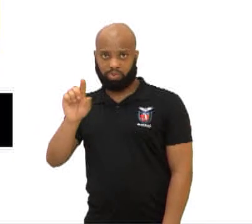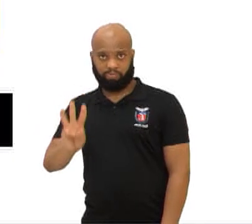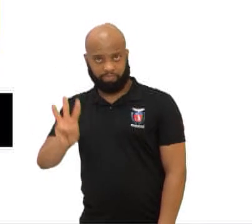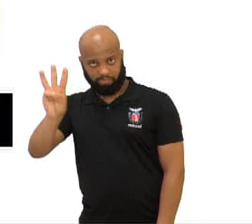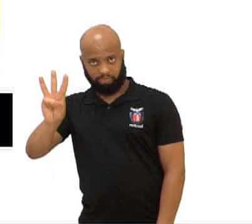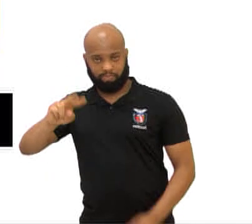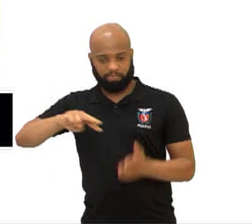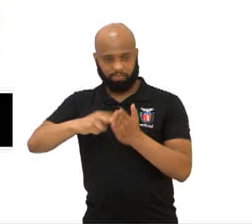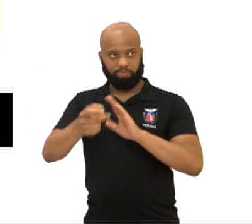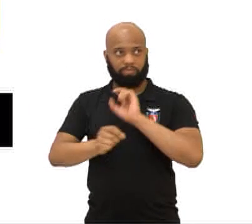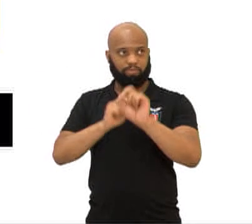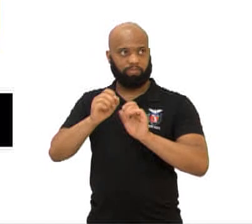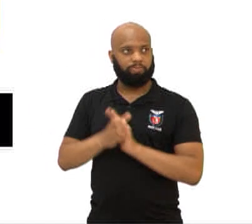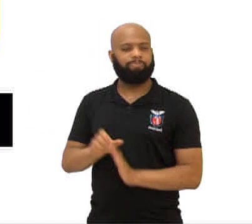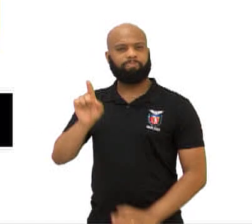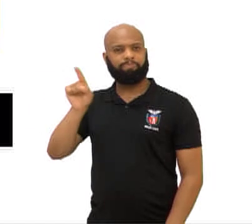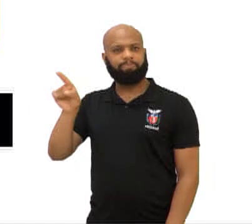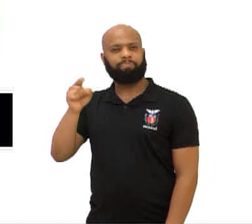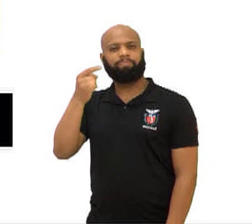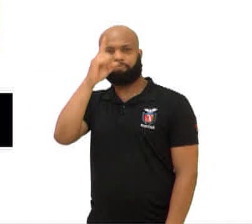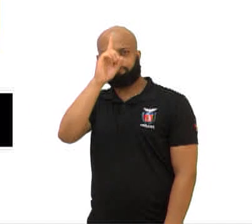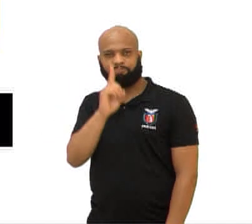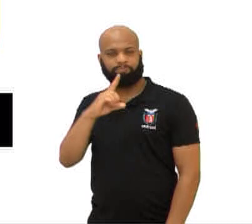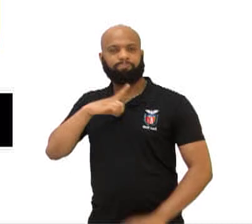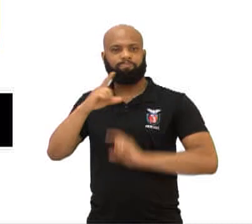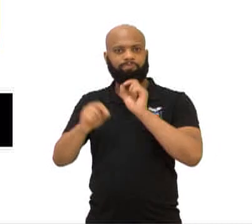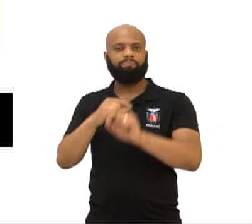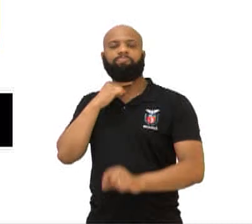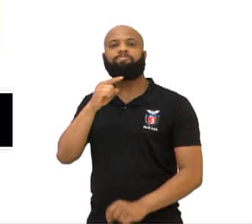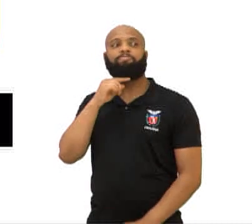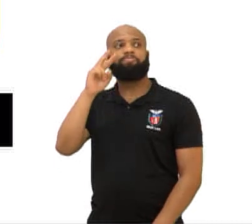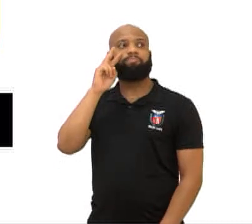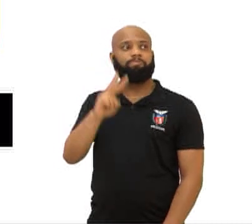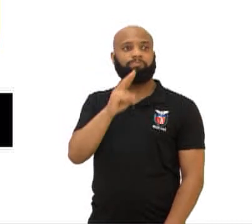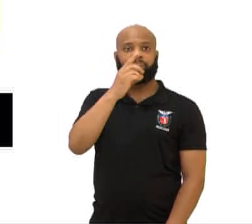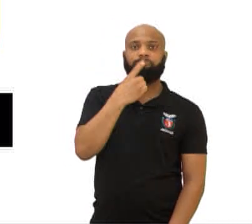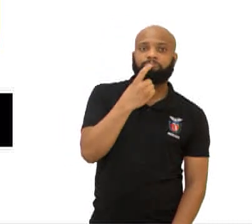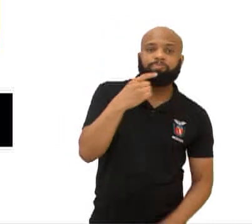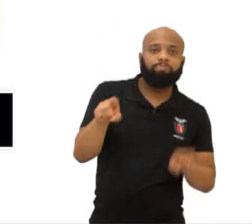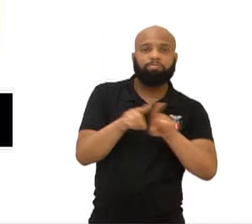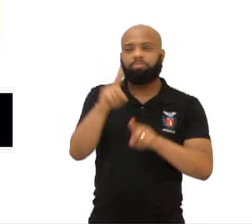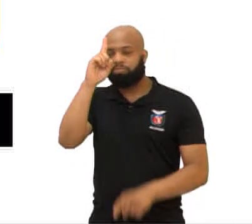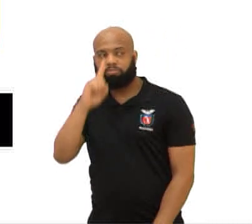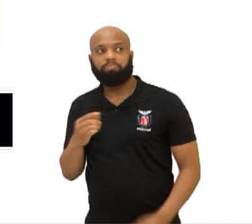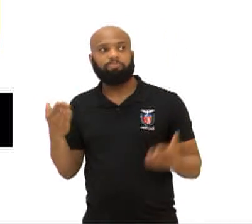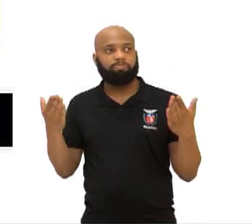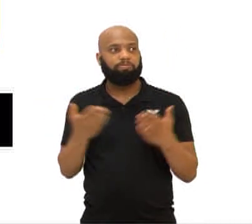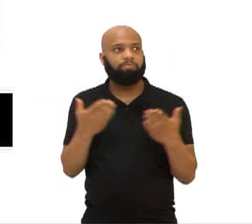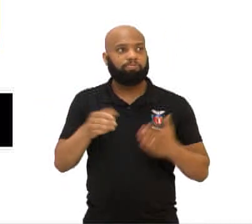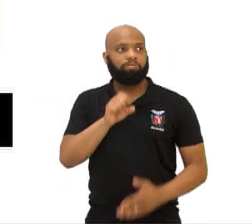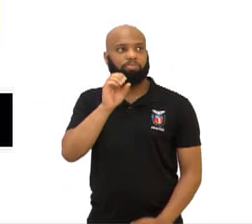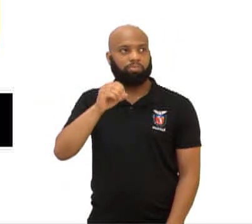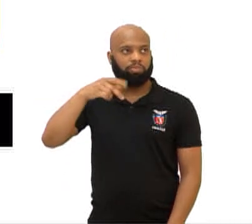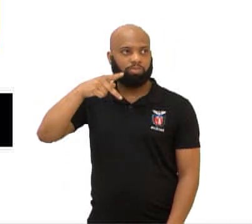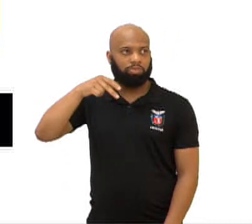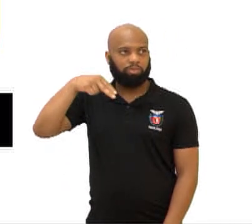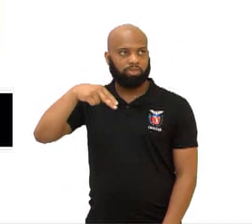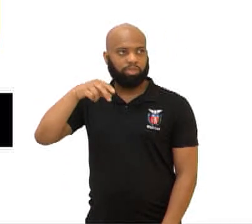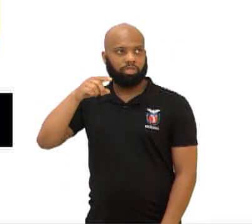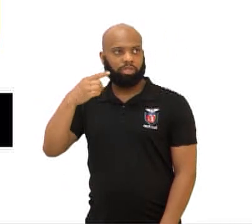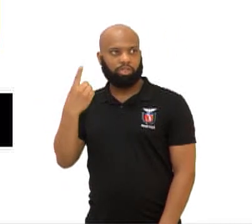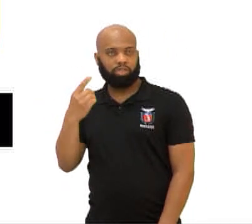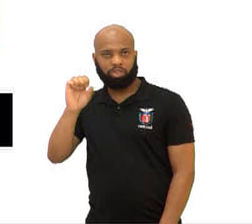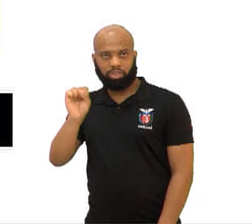OPN1-LW, esse daí ele vai ser dificuldade de vermelho e amarelo. O gene OPN1-SW, dificuldade